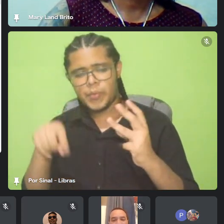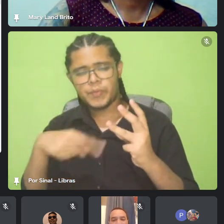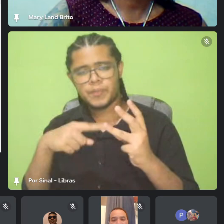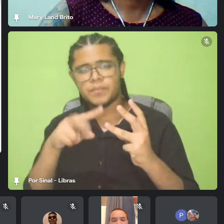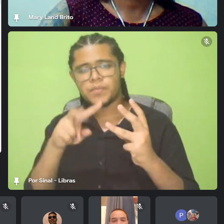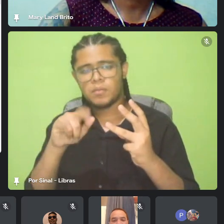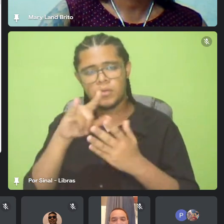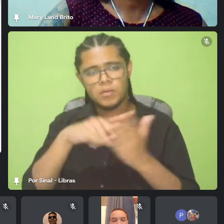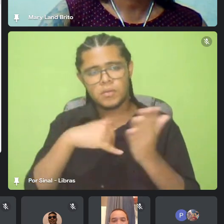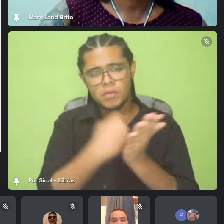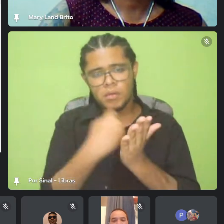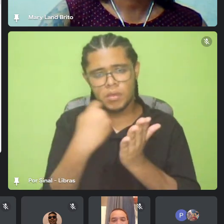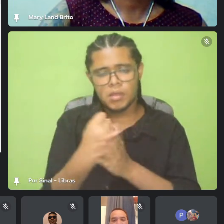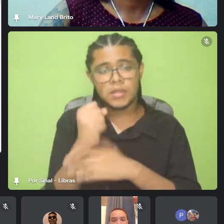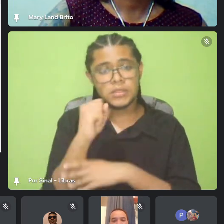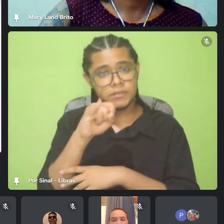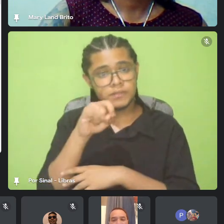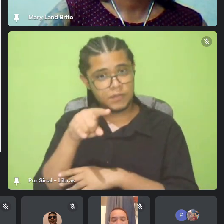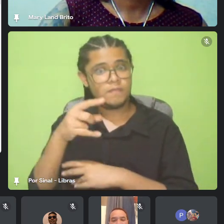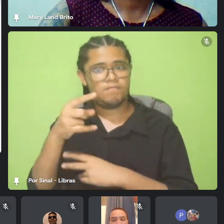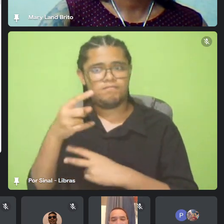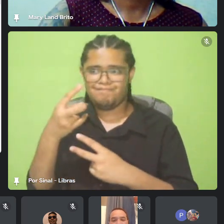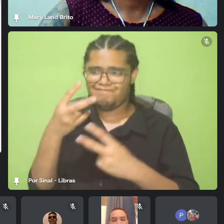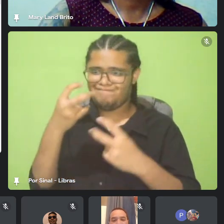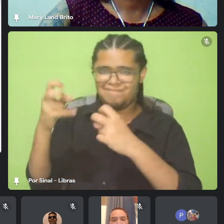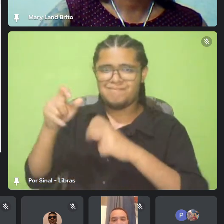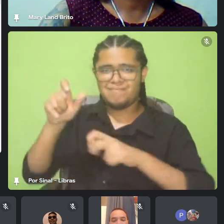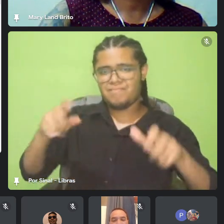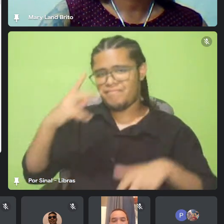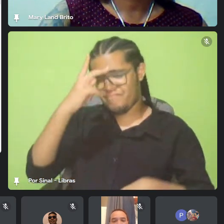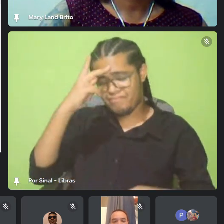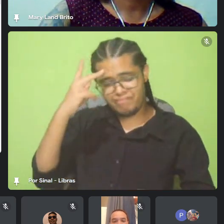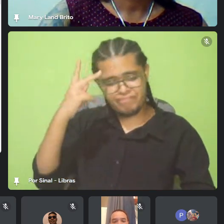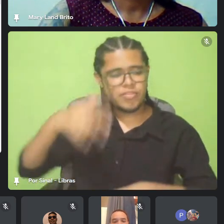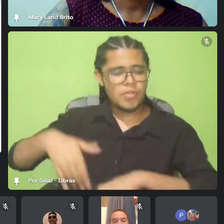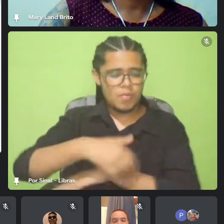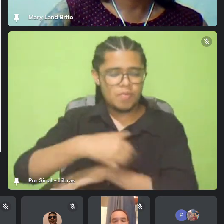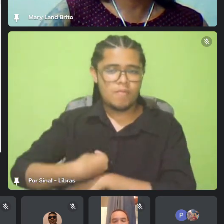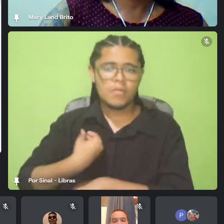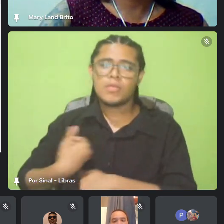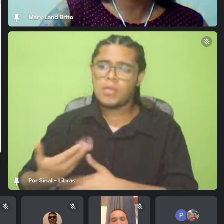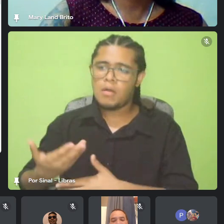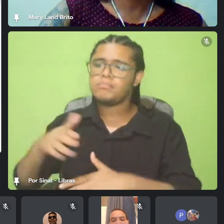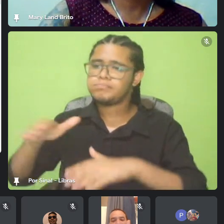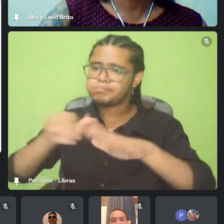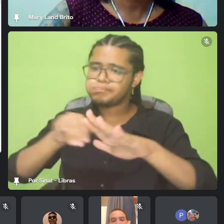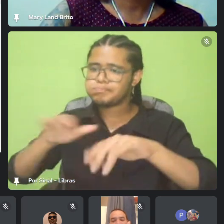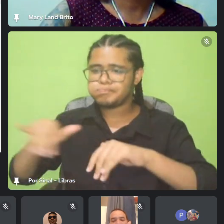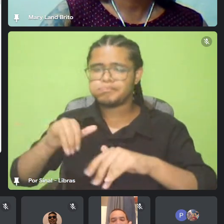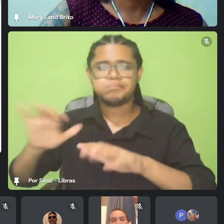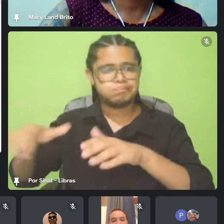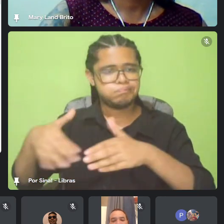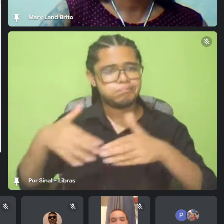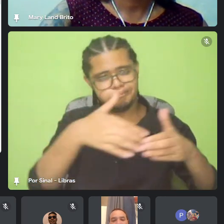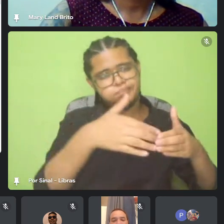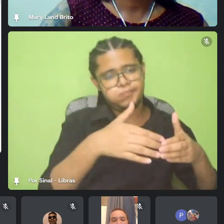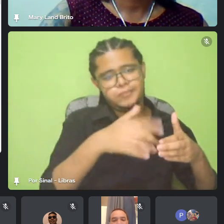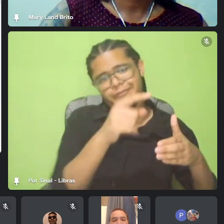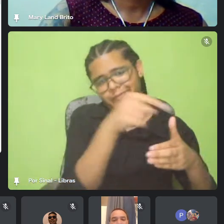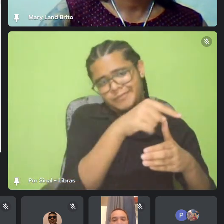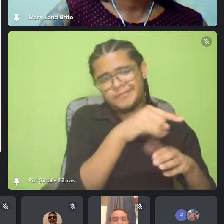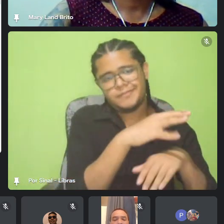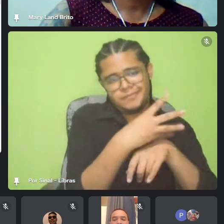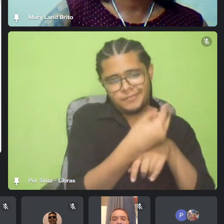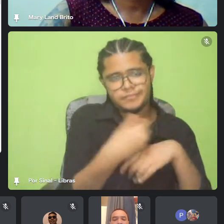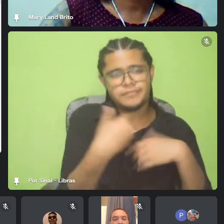vê pessoas em situação de rua, convida para ir para lá e a gente quer se aproximar de vocês, a gente quer que nosso juiz também